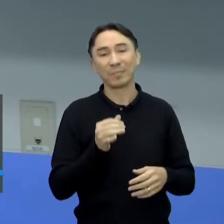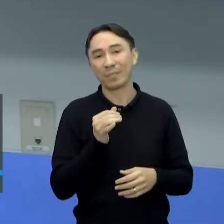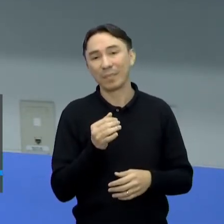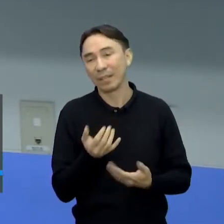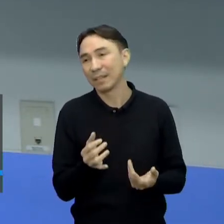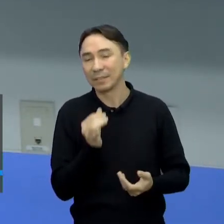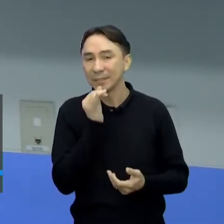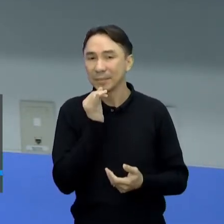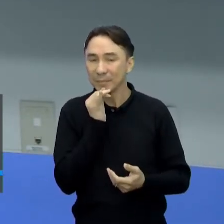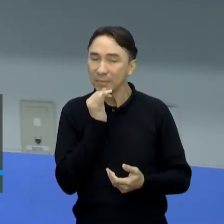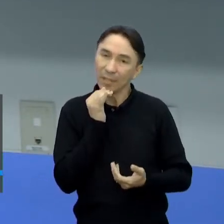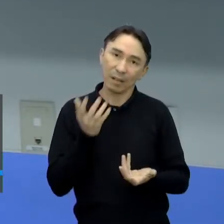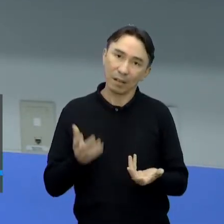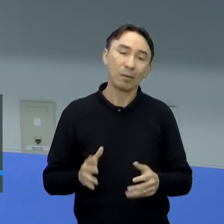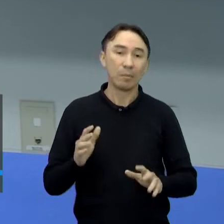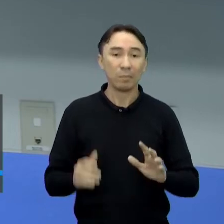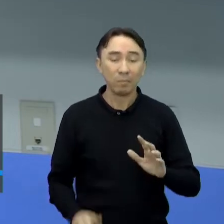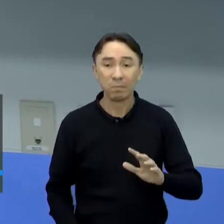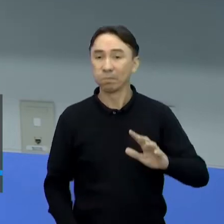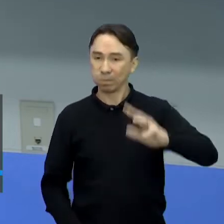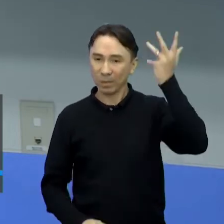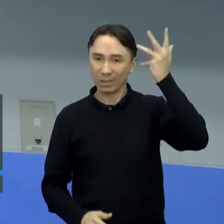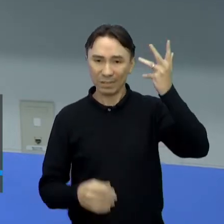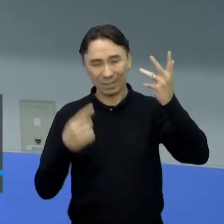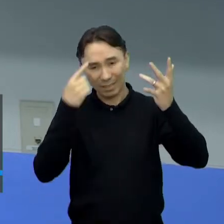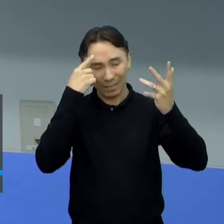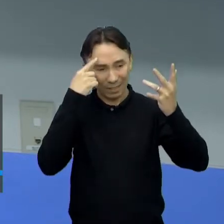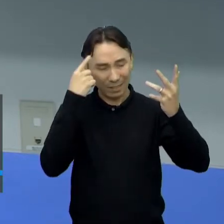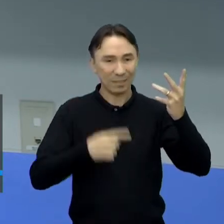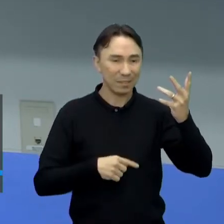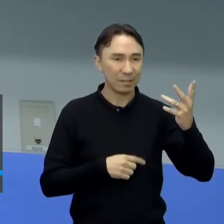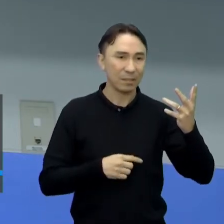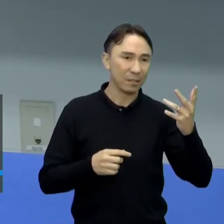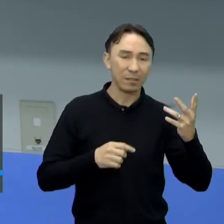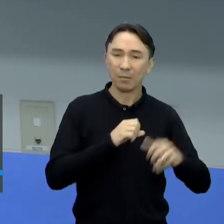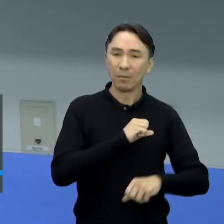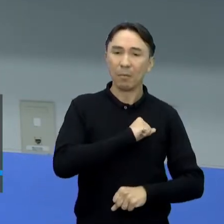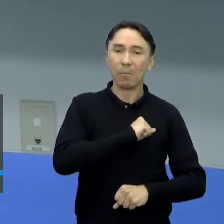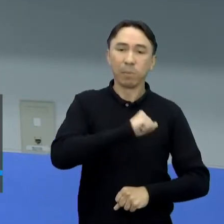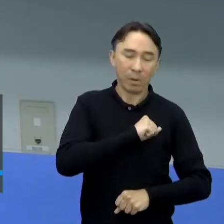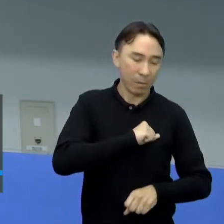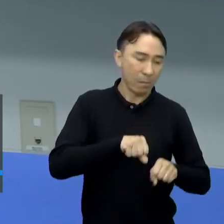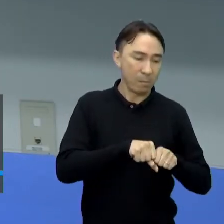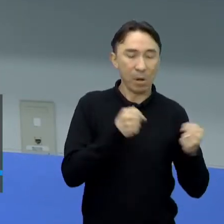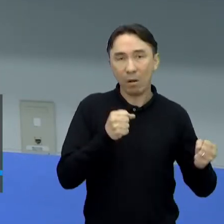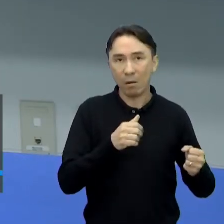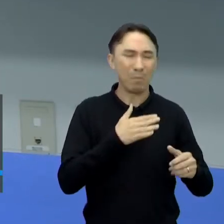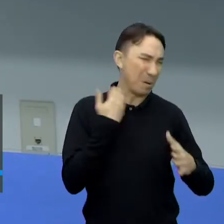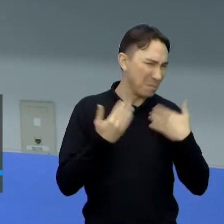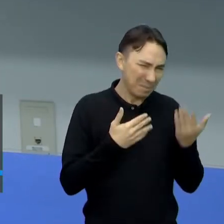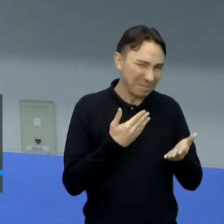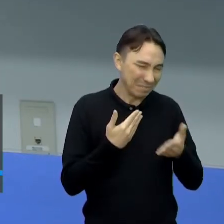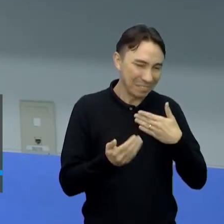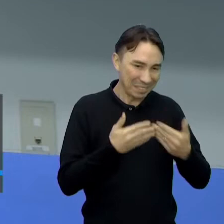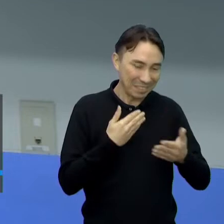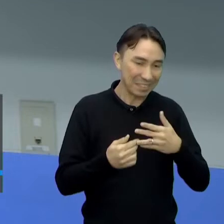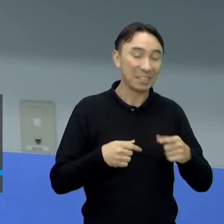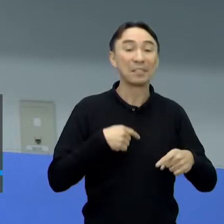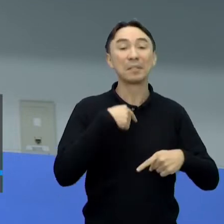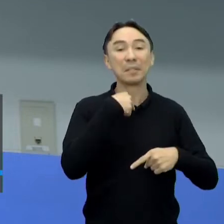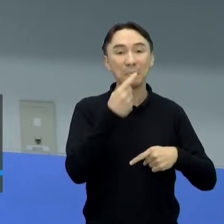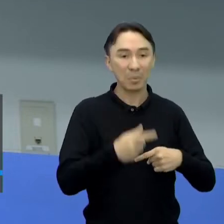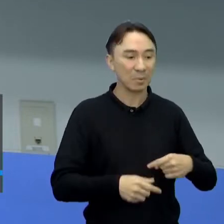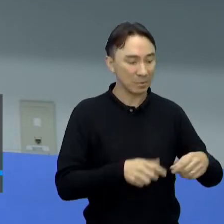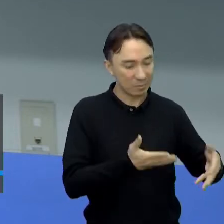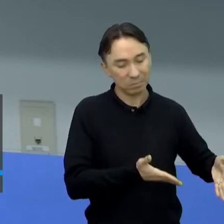falência orgânica até o sepultamento e aquilo que será mantido